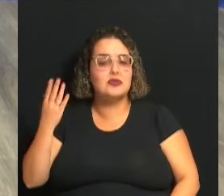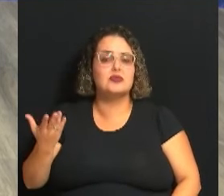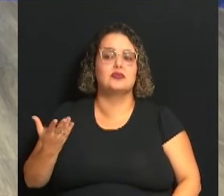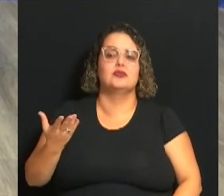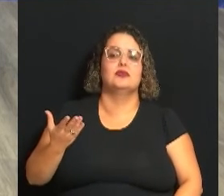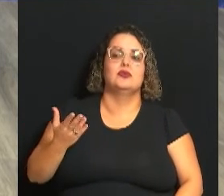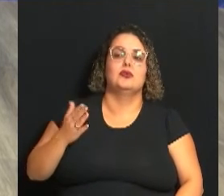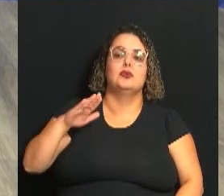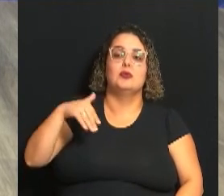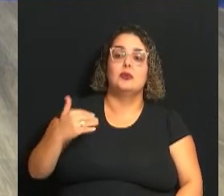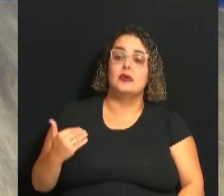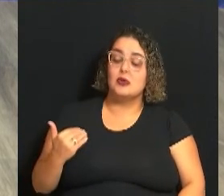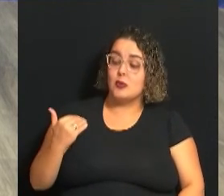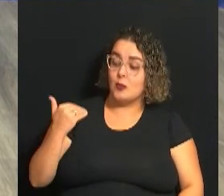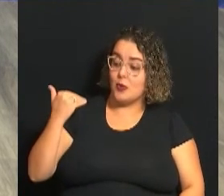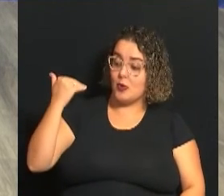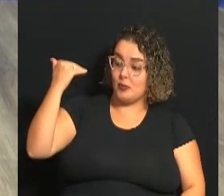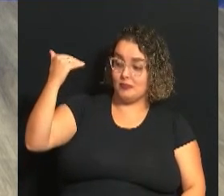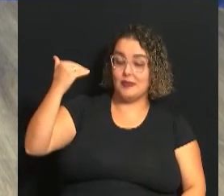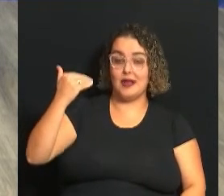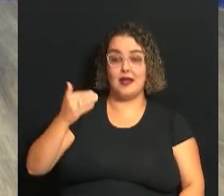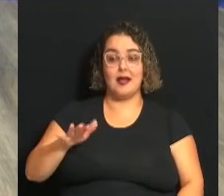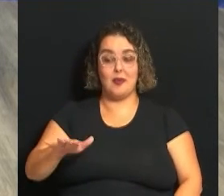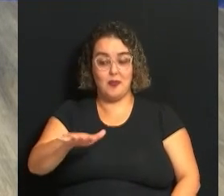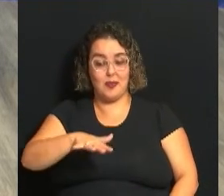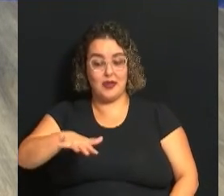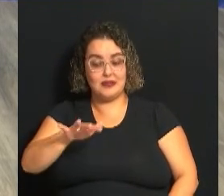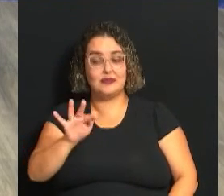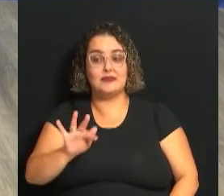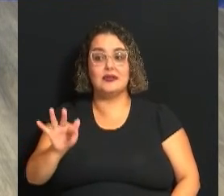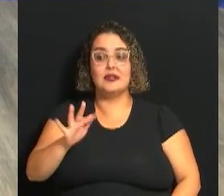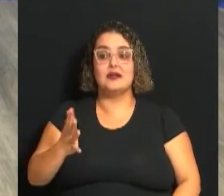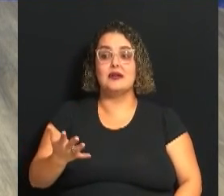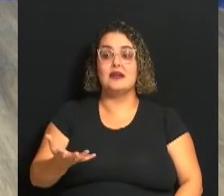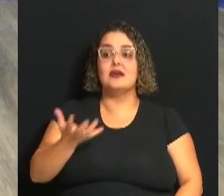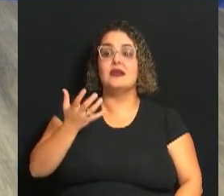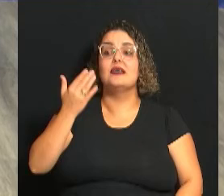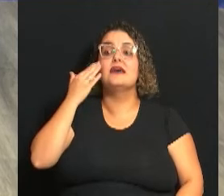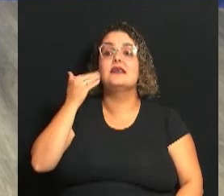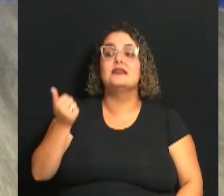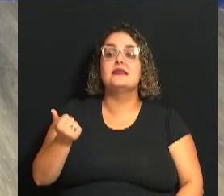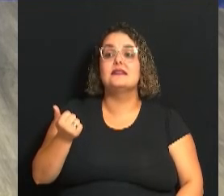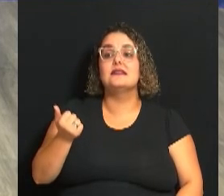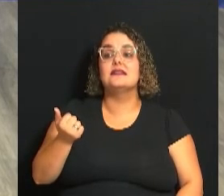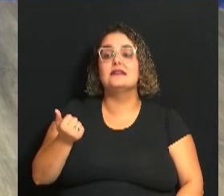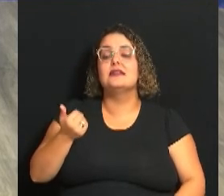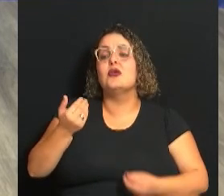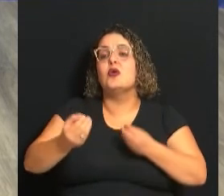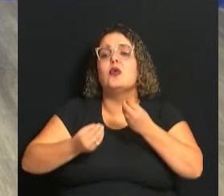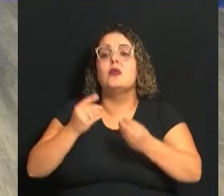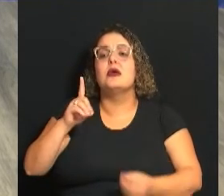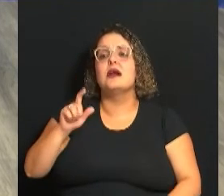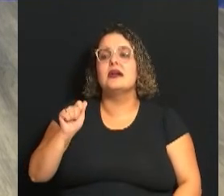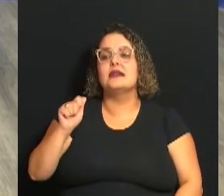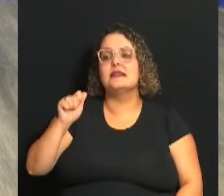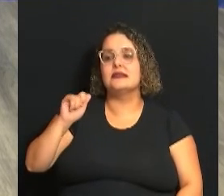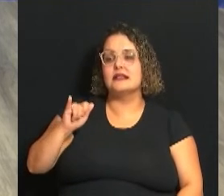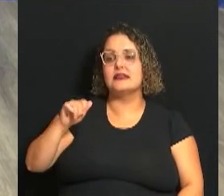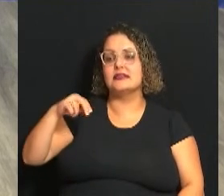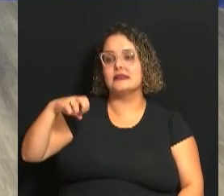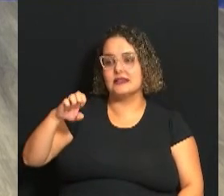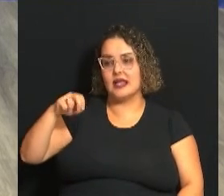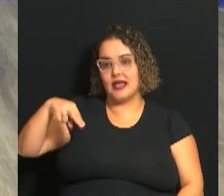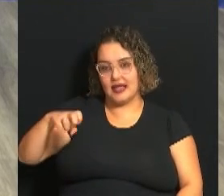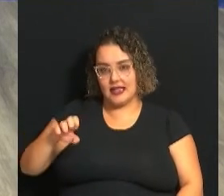começou a virar adulta, na época de faculdade. Agora eu quero saber como que é a Daiane depois do